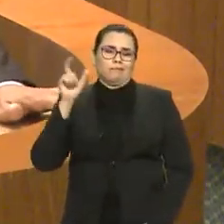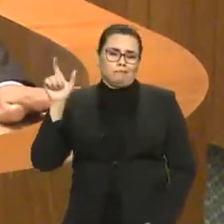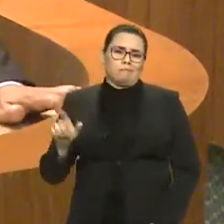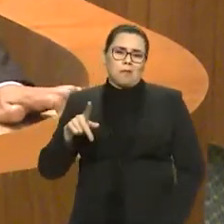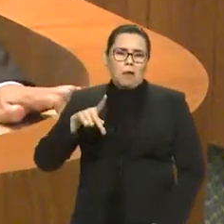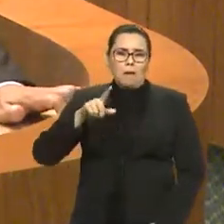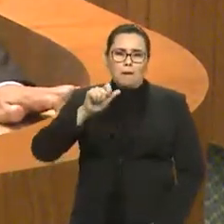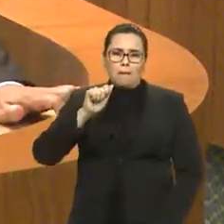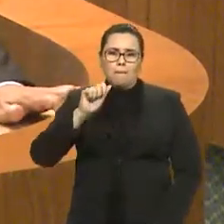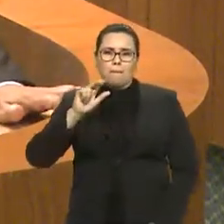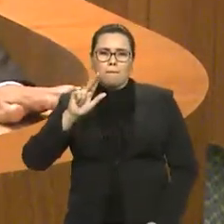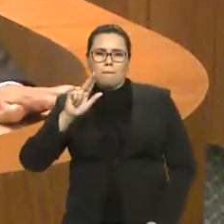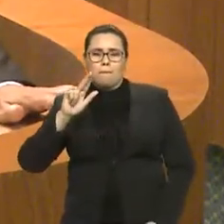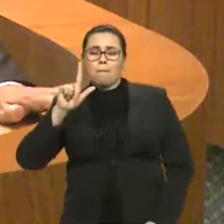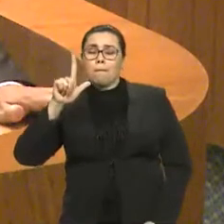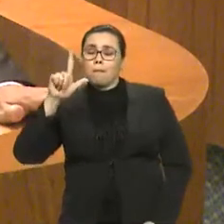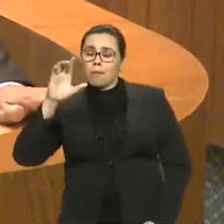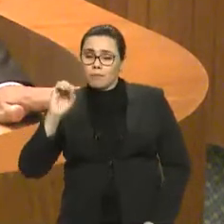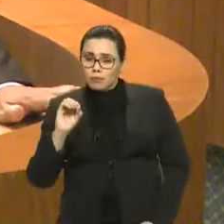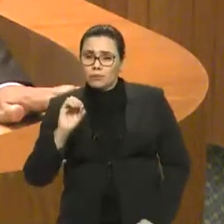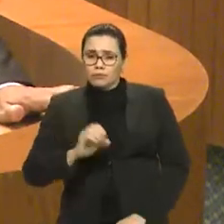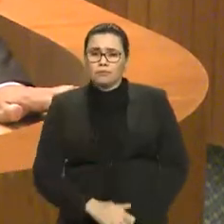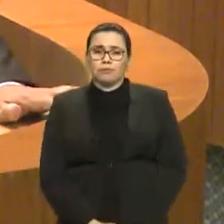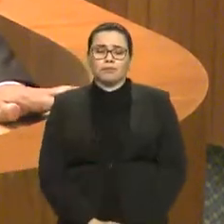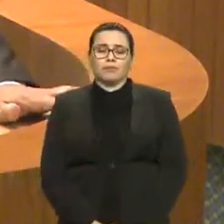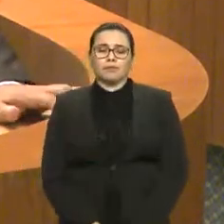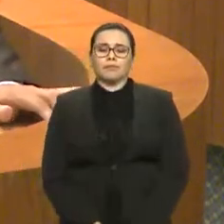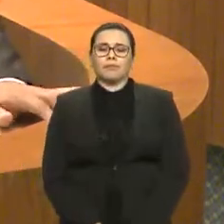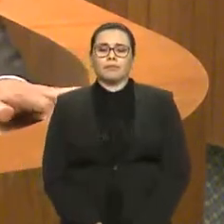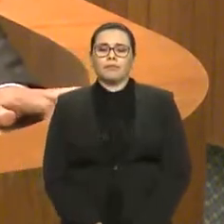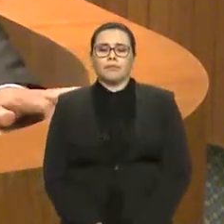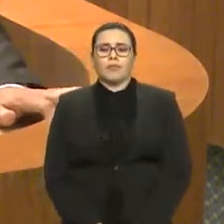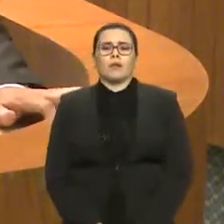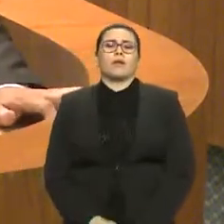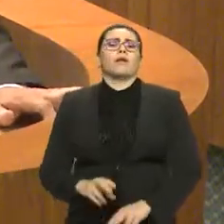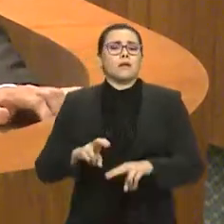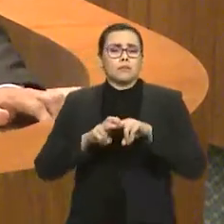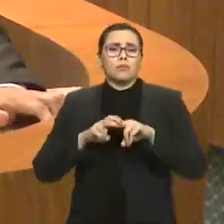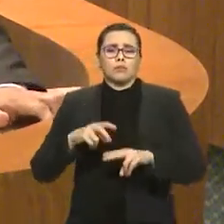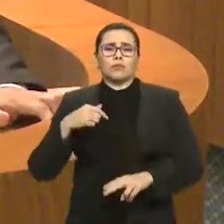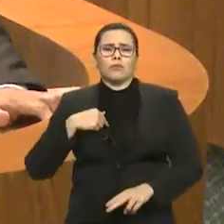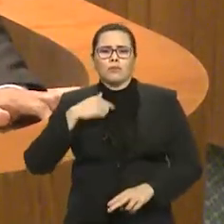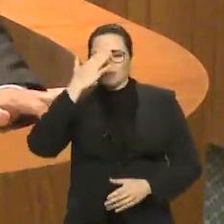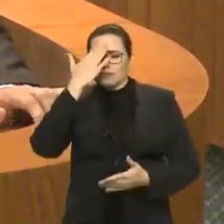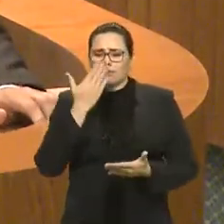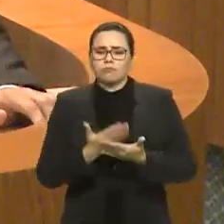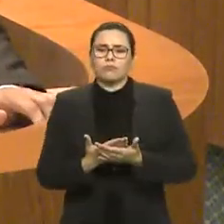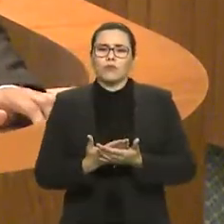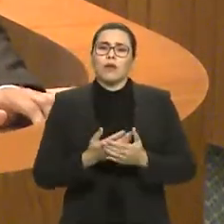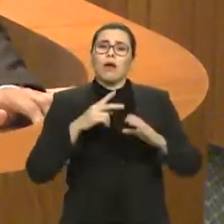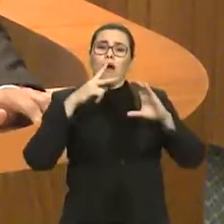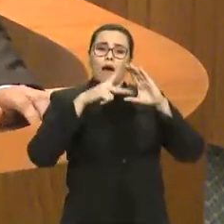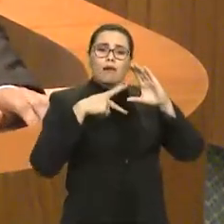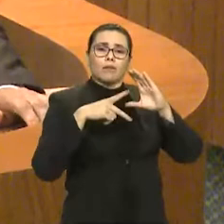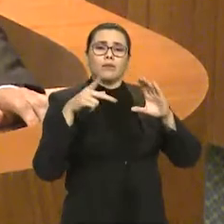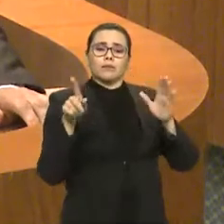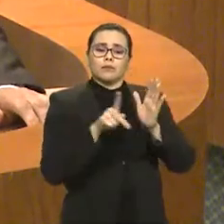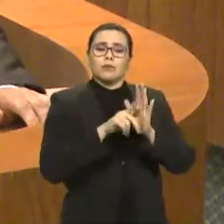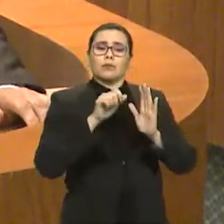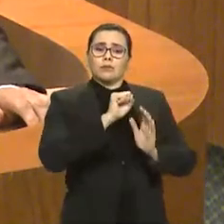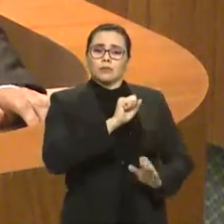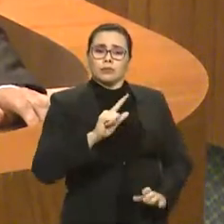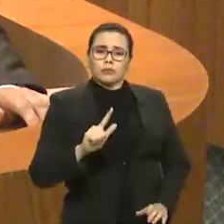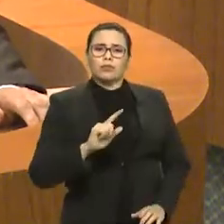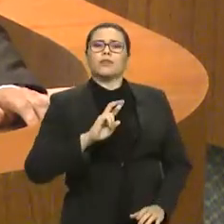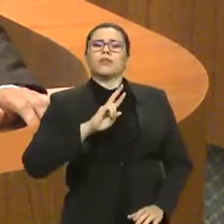levará a Câmara Municipal de São Luís a um desenvolvimento, a um momento de